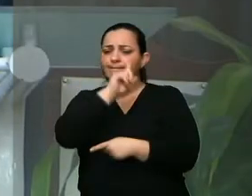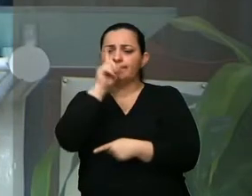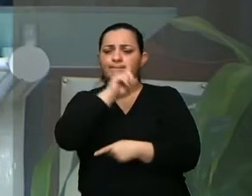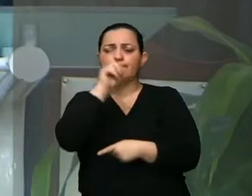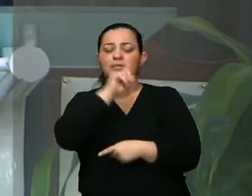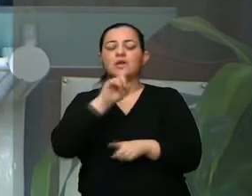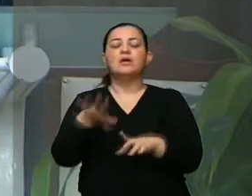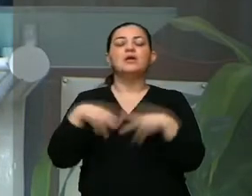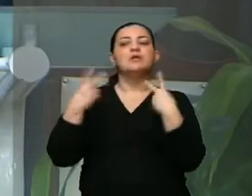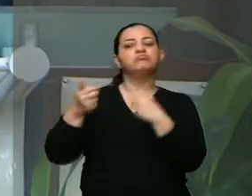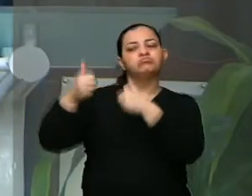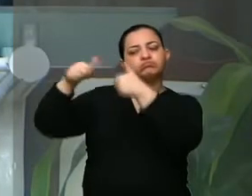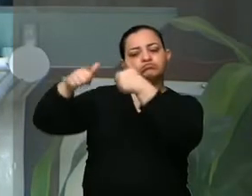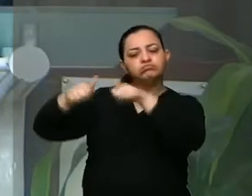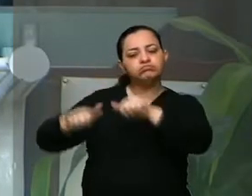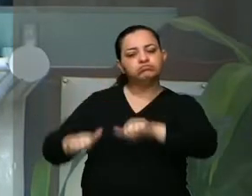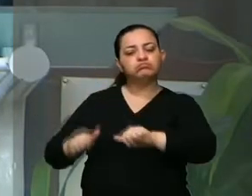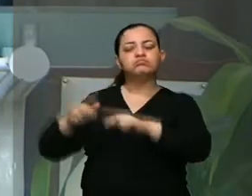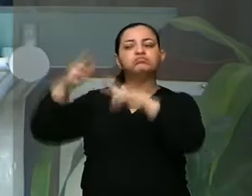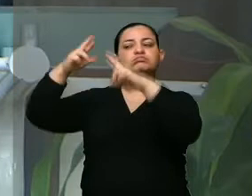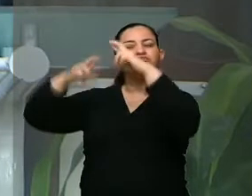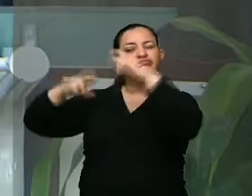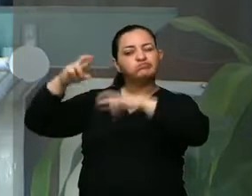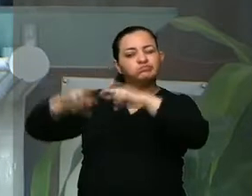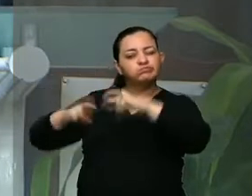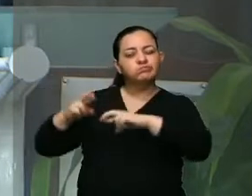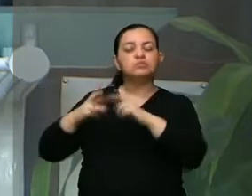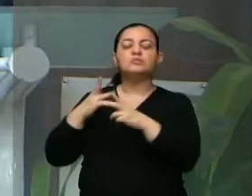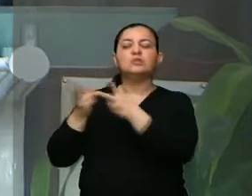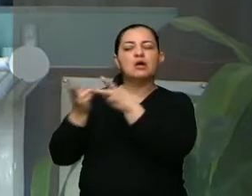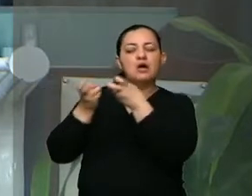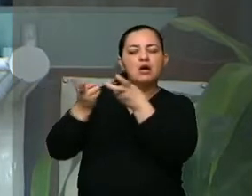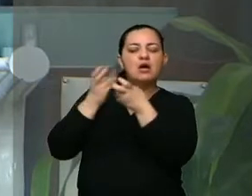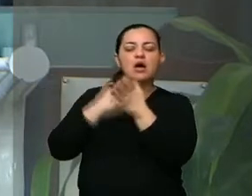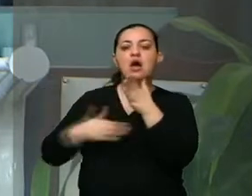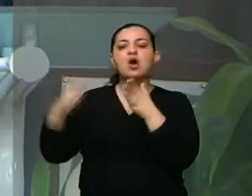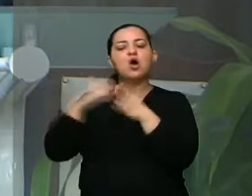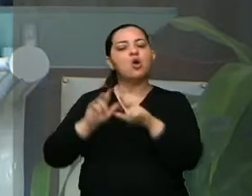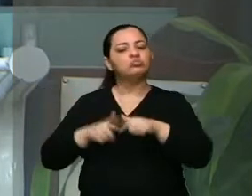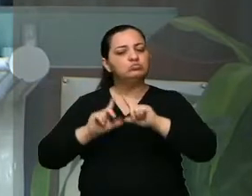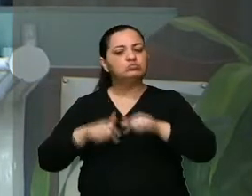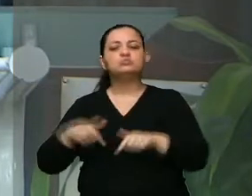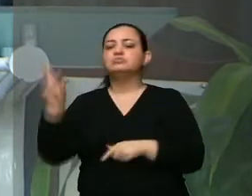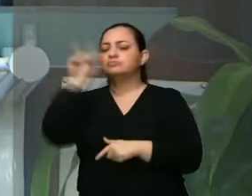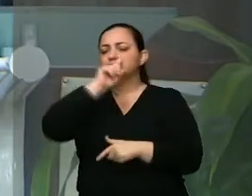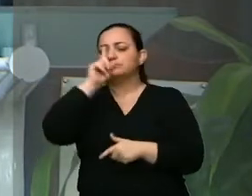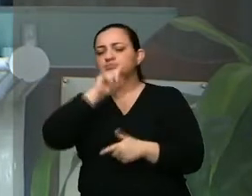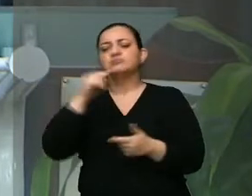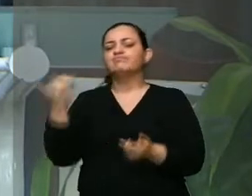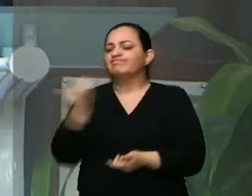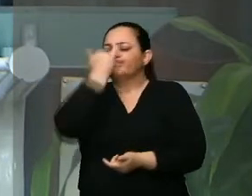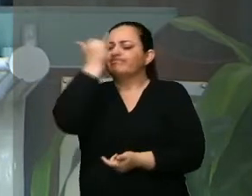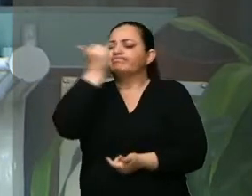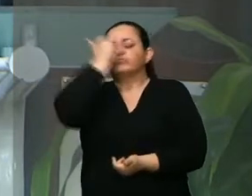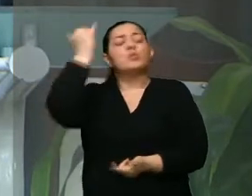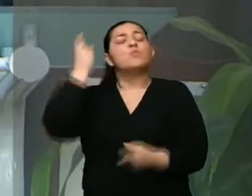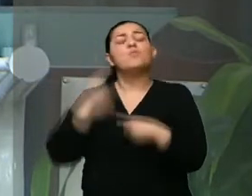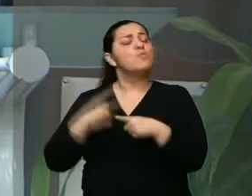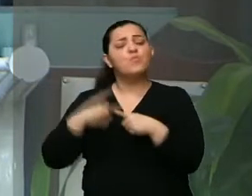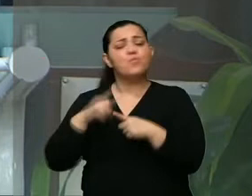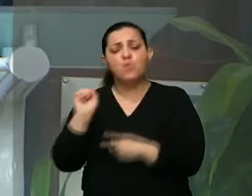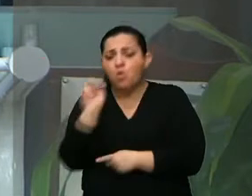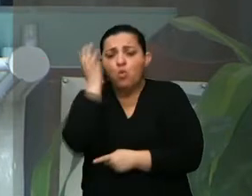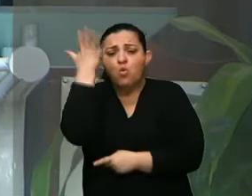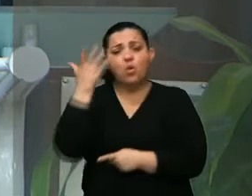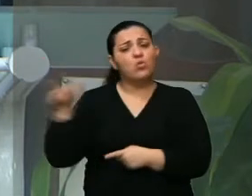aí observando a israel e suas quedas falhas will porque o que levou eles a